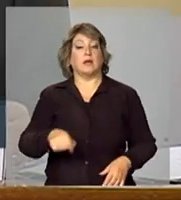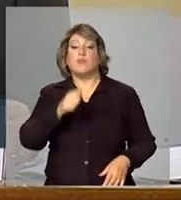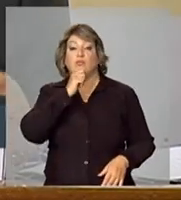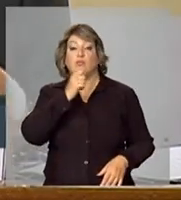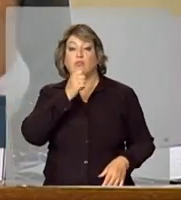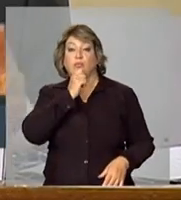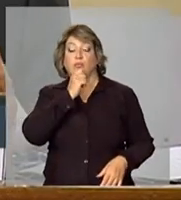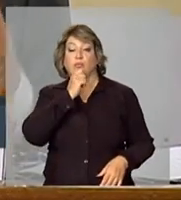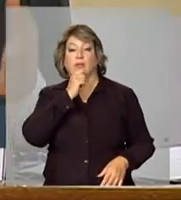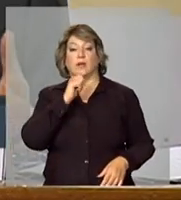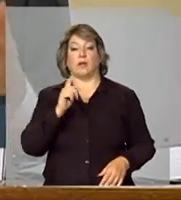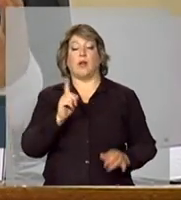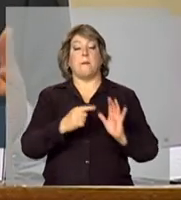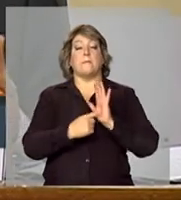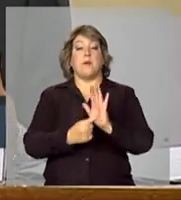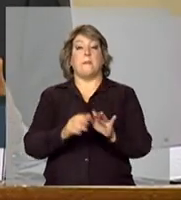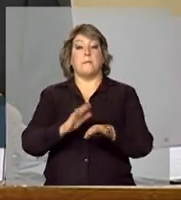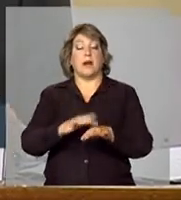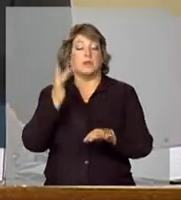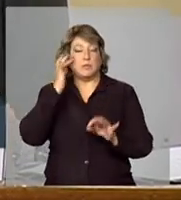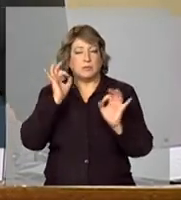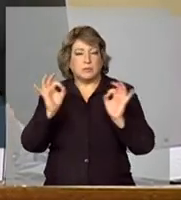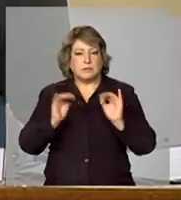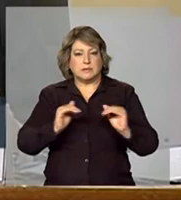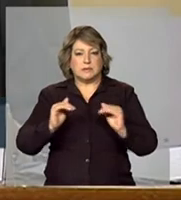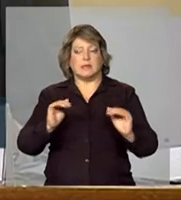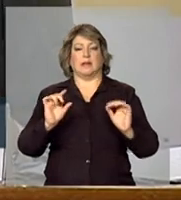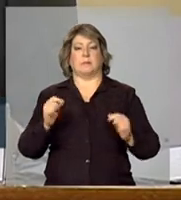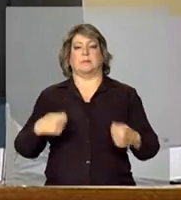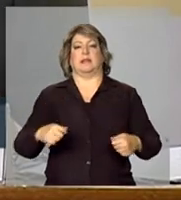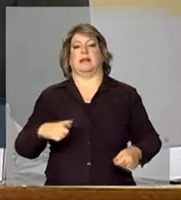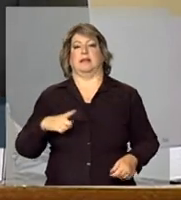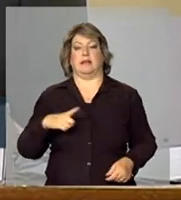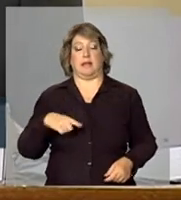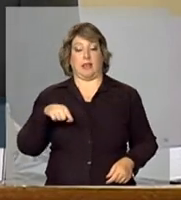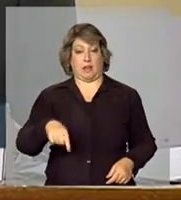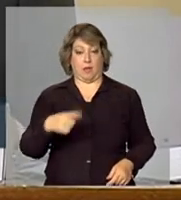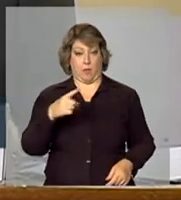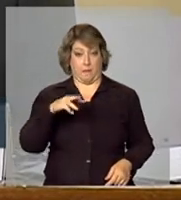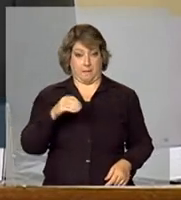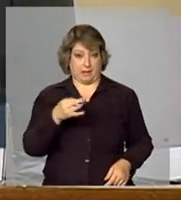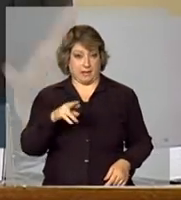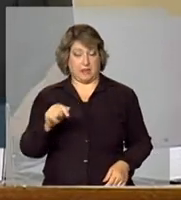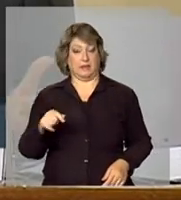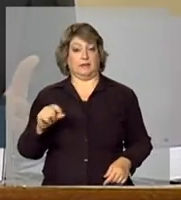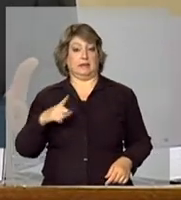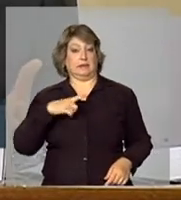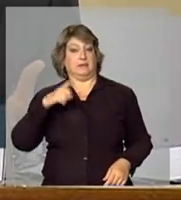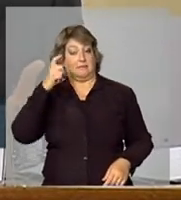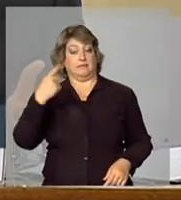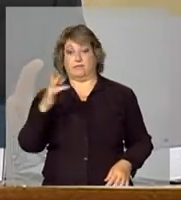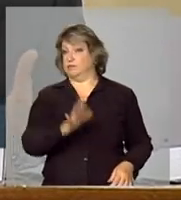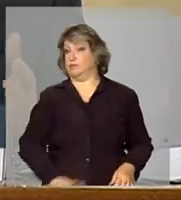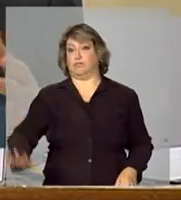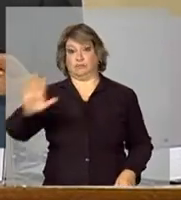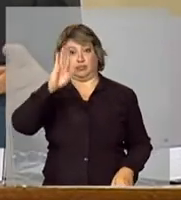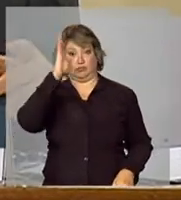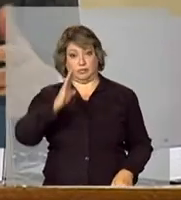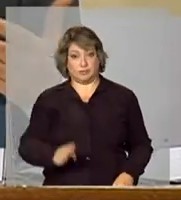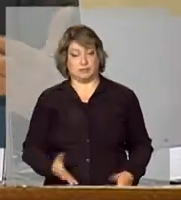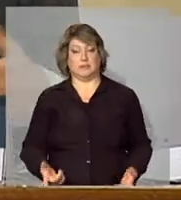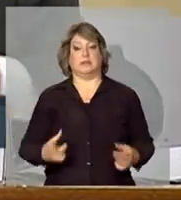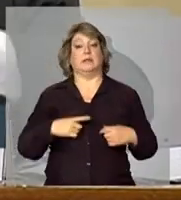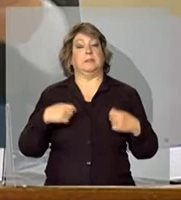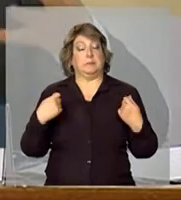não reflete mais o equilíbrio que é necessário ter uma matéria que é uma matéria de interesse da Federação e que tem